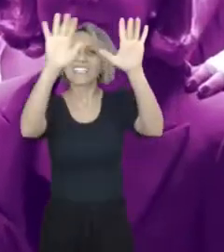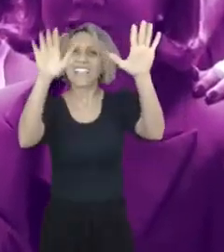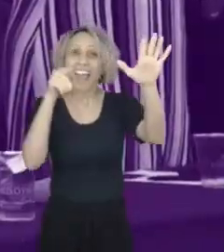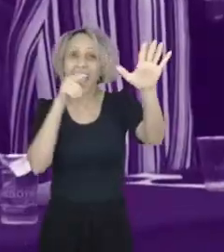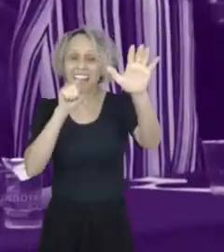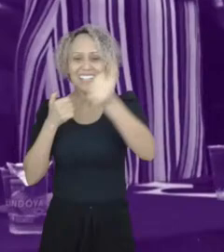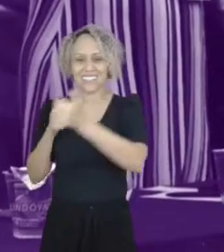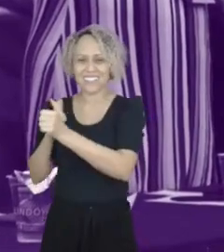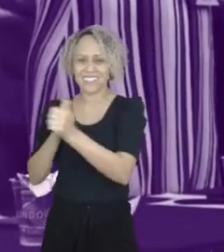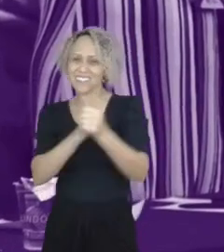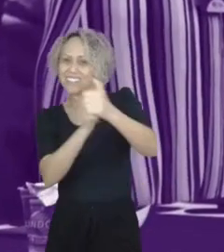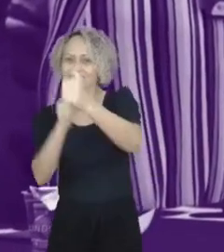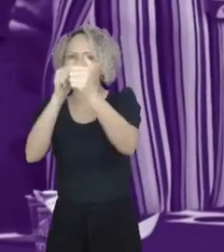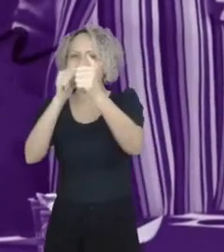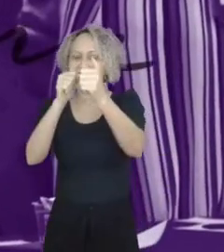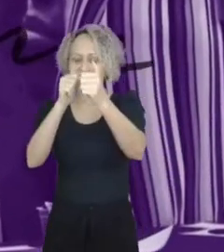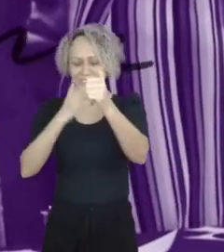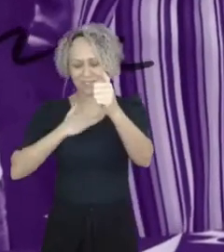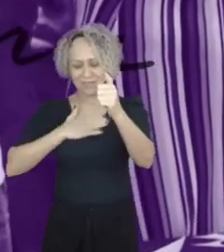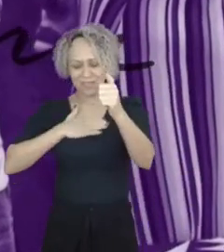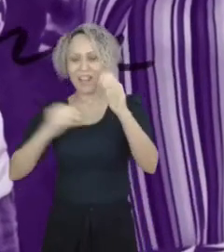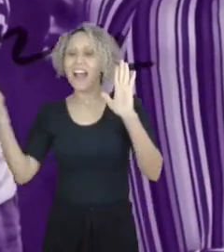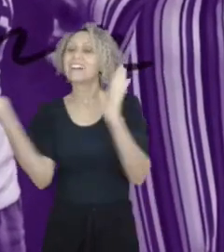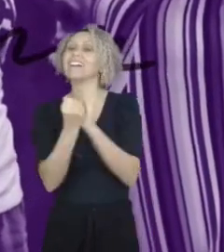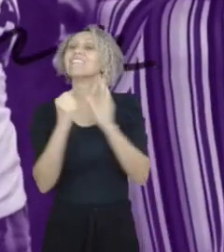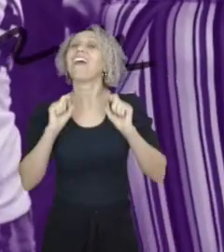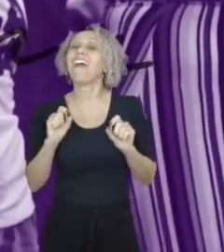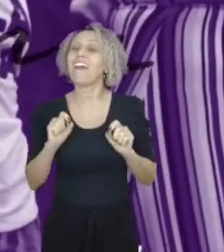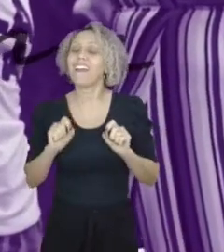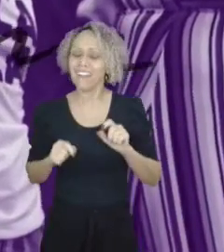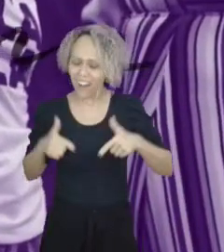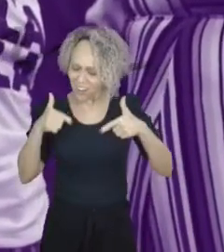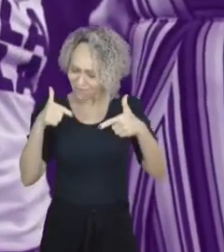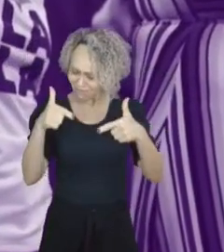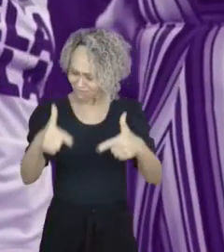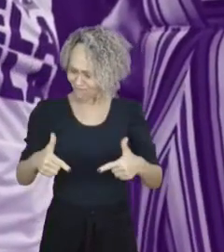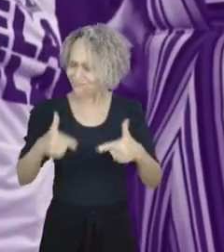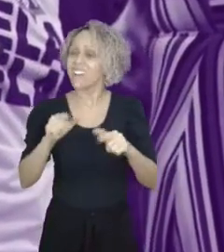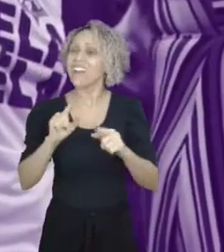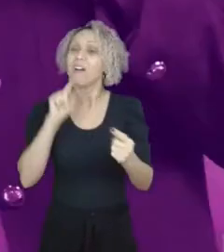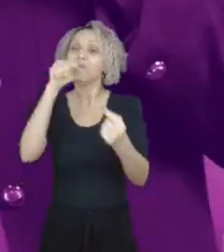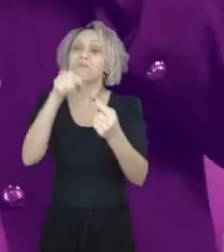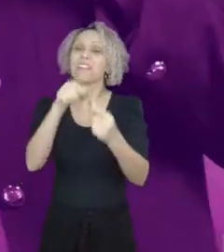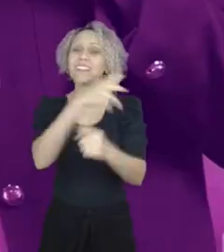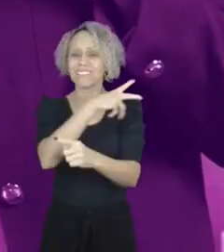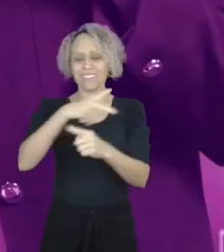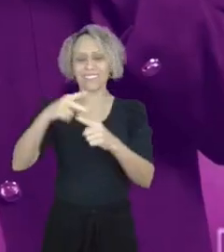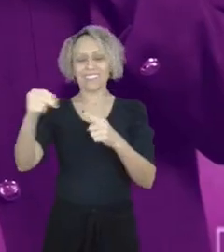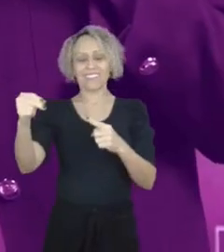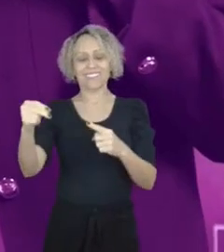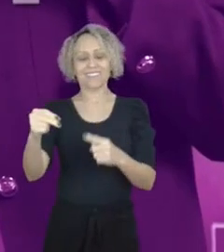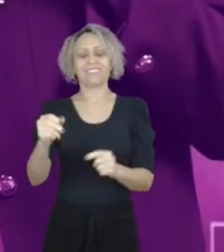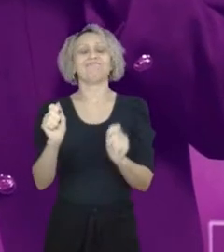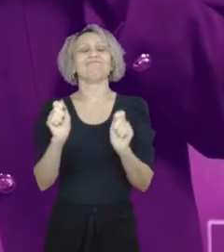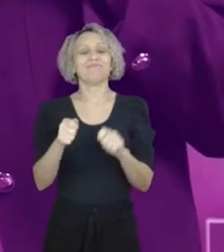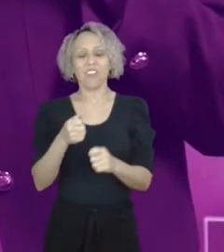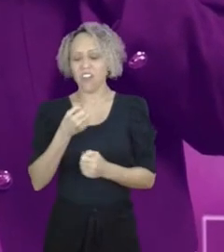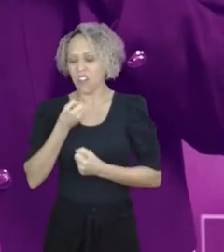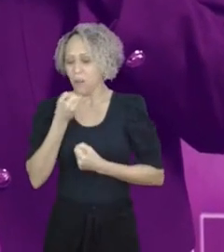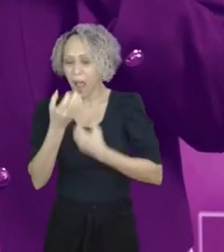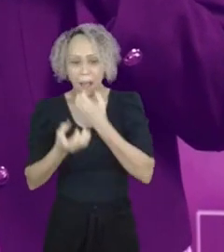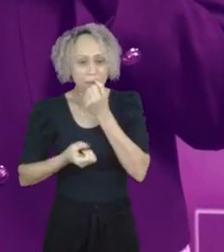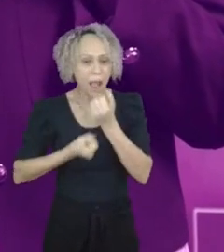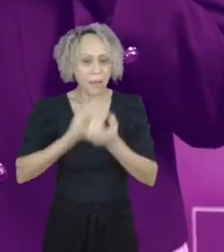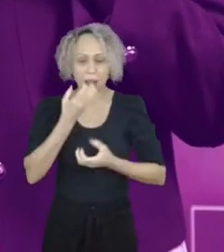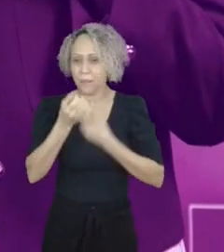vai me guiar. Ser guerreira é minha sina, batalhando pra vencer. Tenho voz pra ser